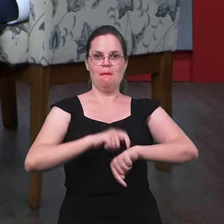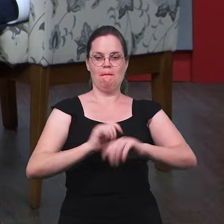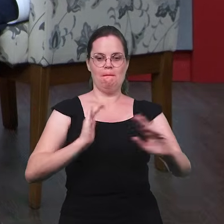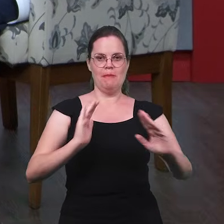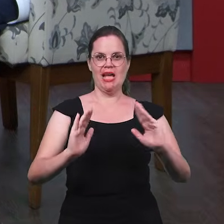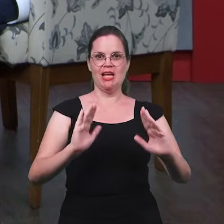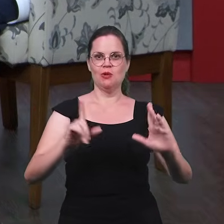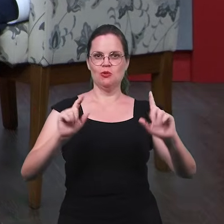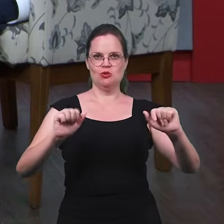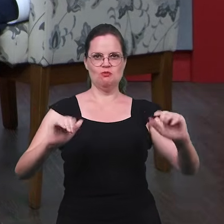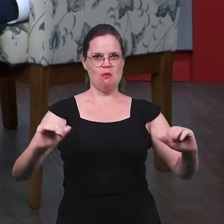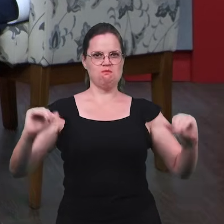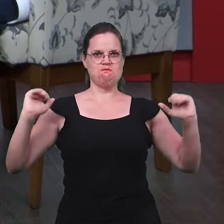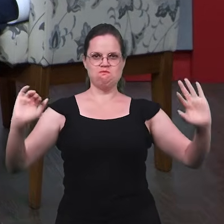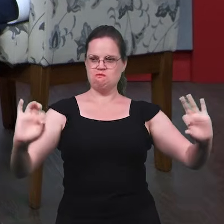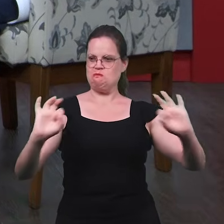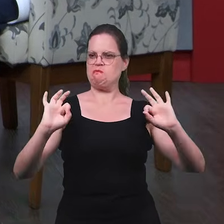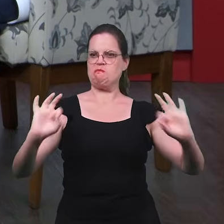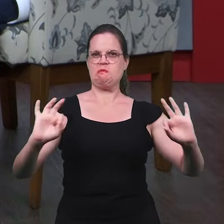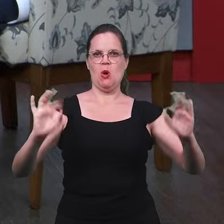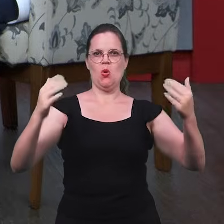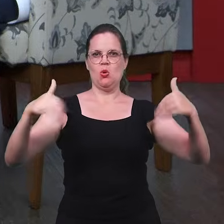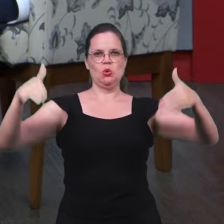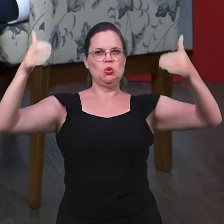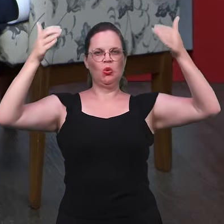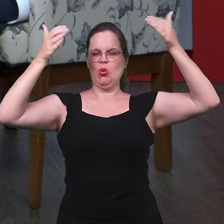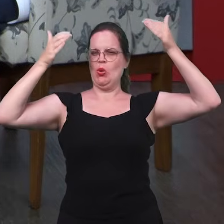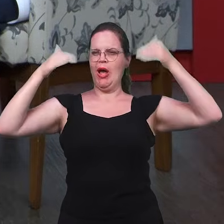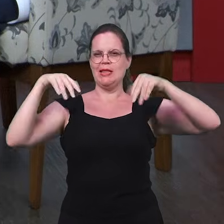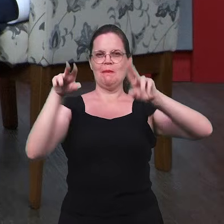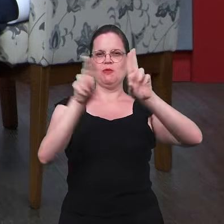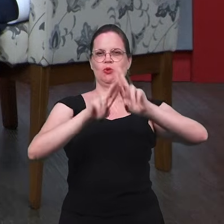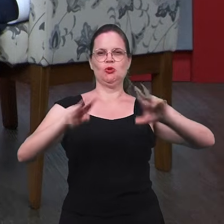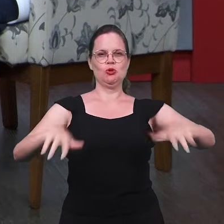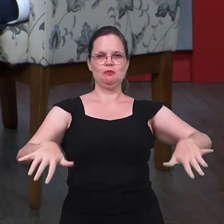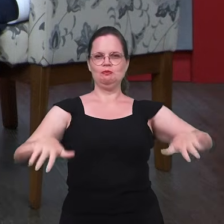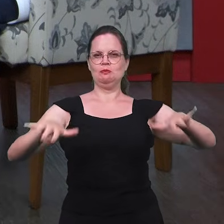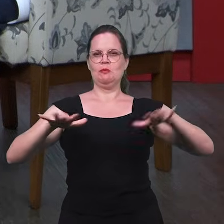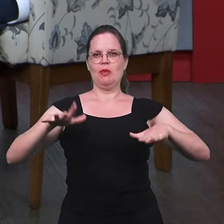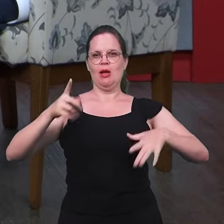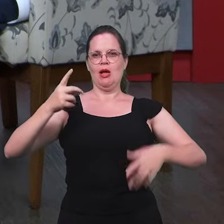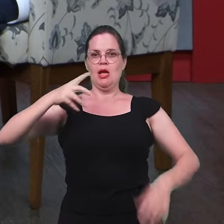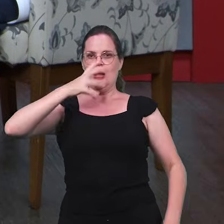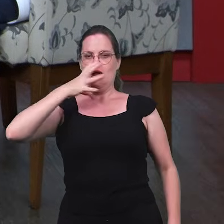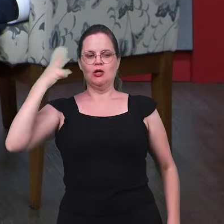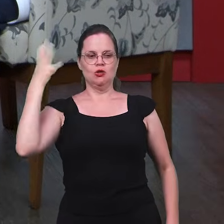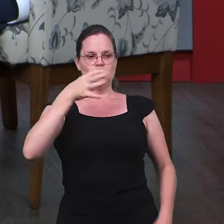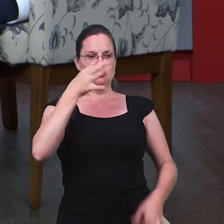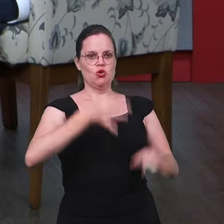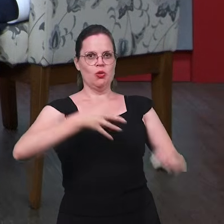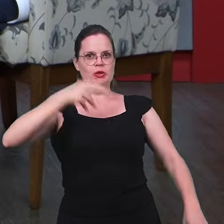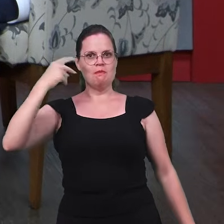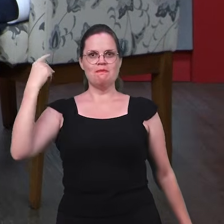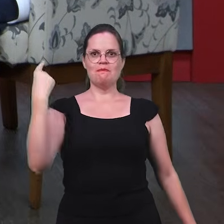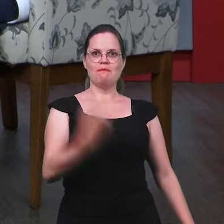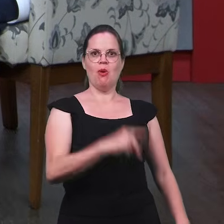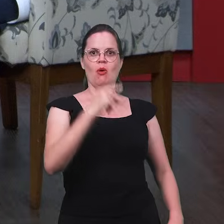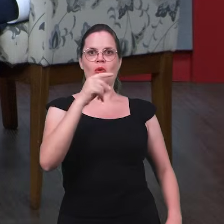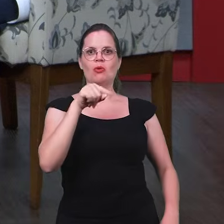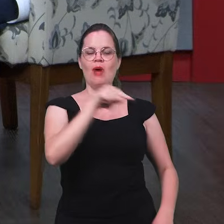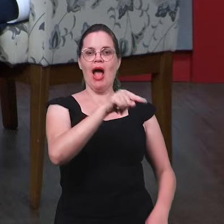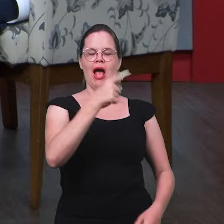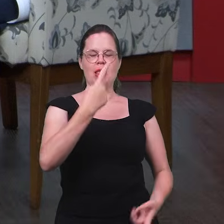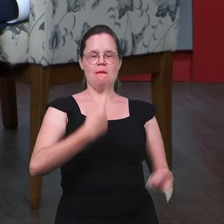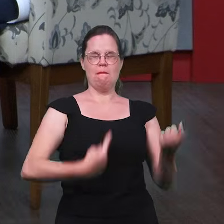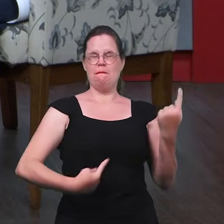glória do reino. E ele é simplesmente tirado e vive 7 tempos, que não se sabe quanto tempo foi, como